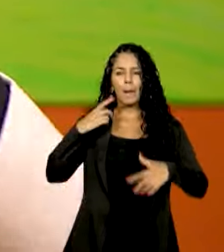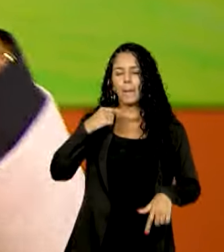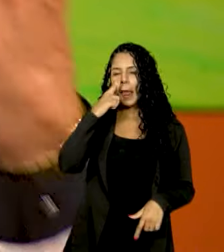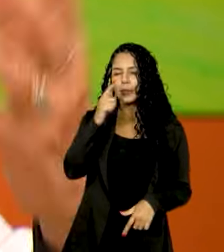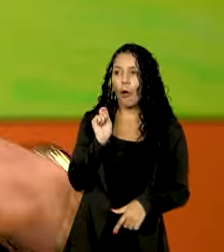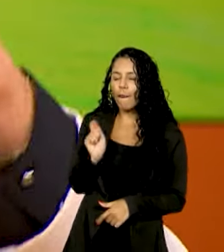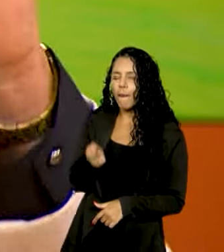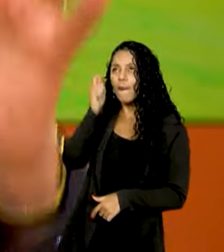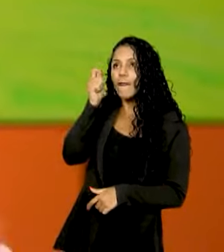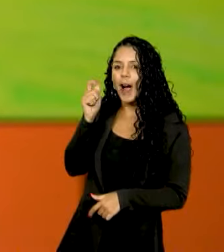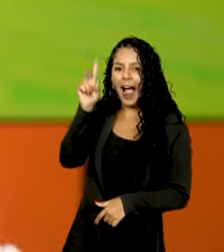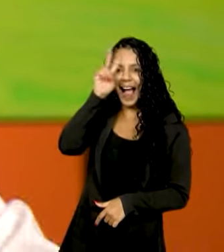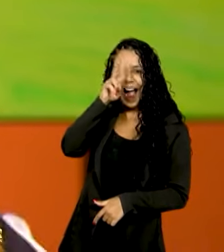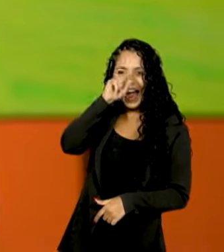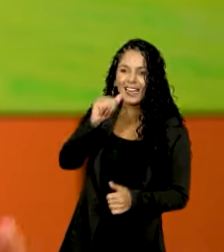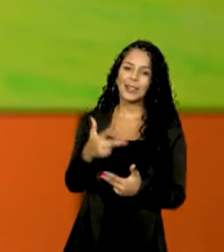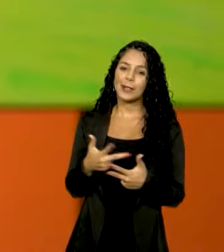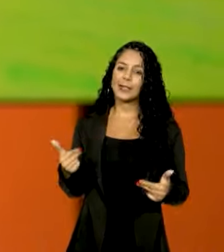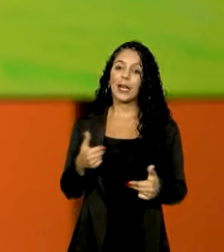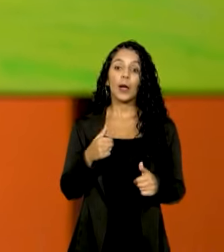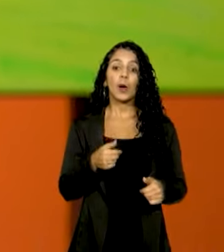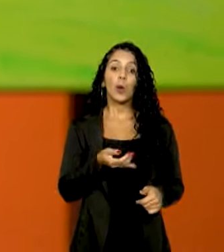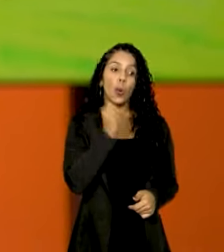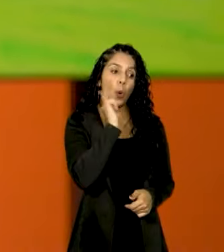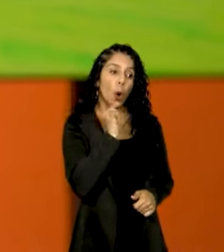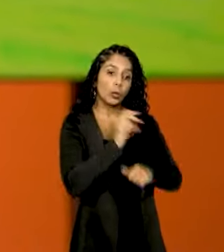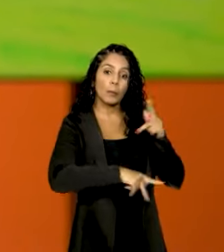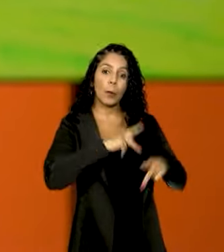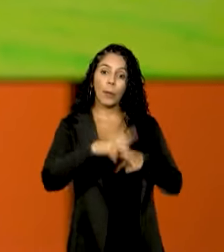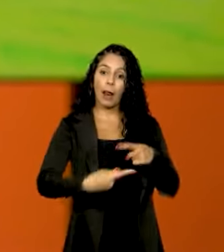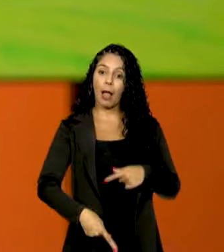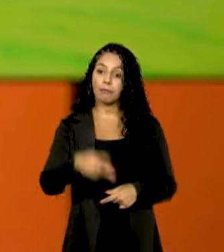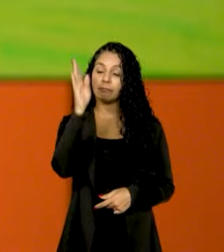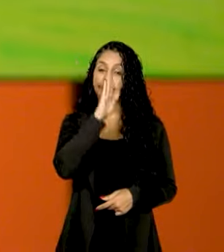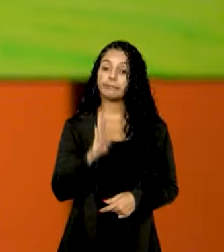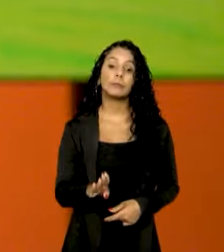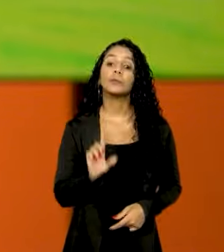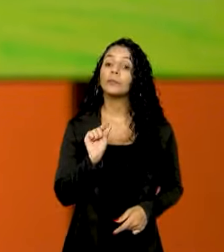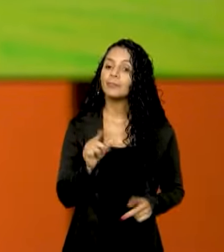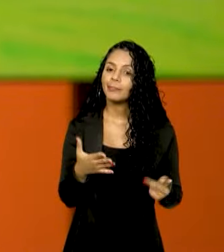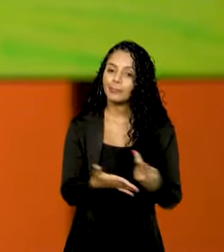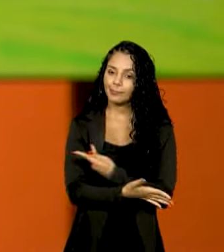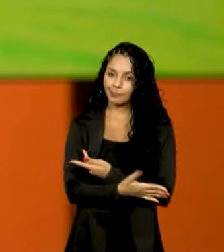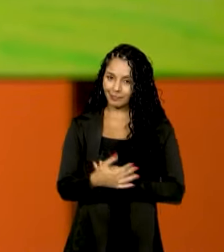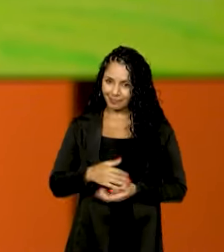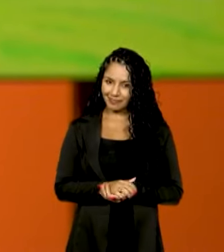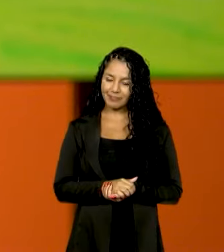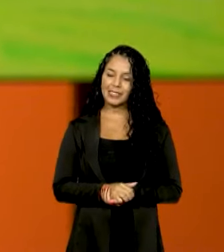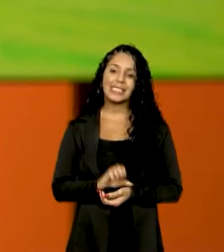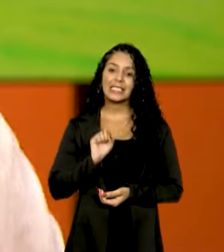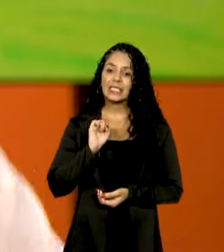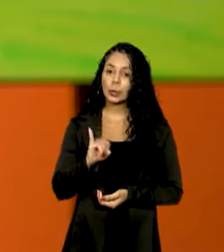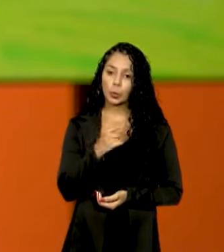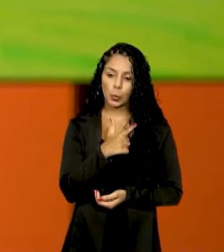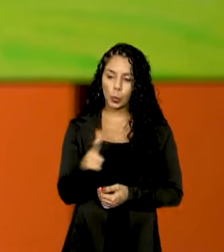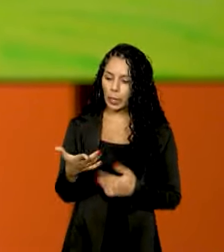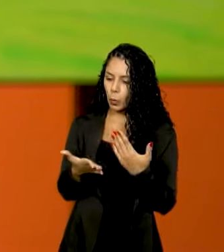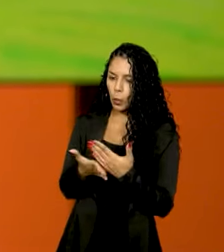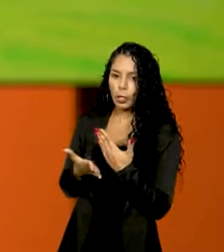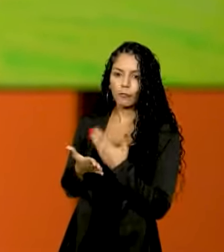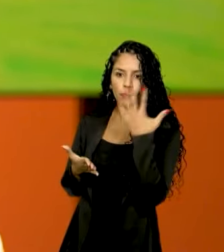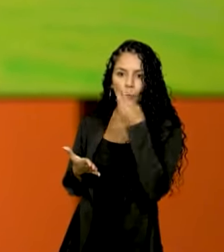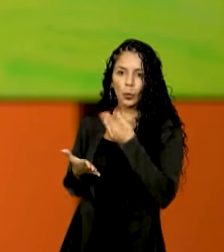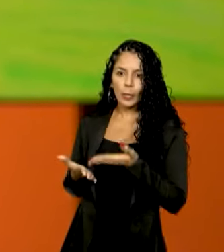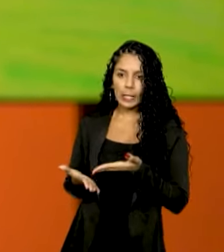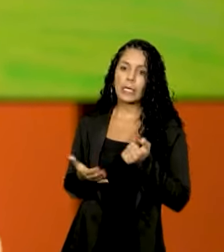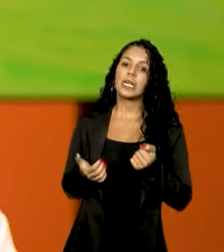fadas misturado com conto popular brasileiro, é o que, que acontece? Se eu não tenho um livro todo bonito aqui, mas